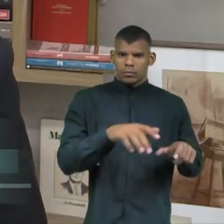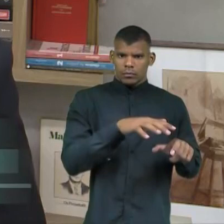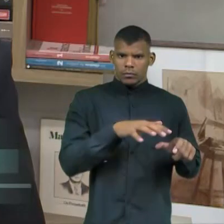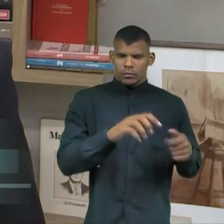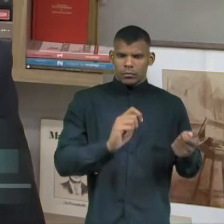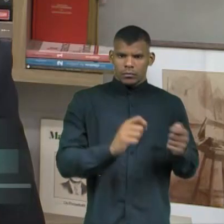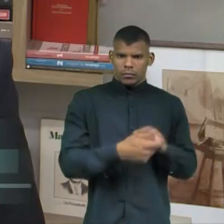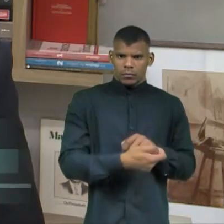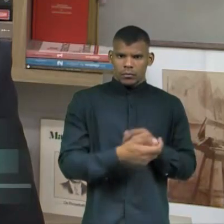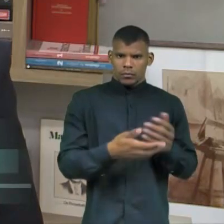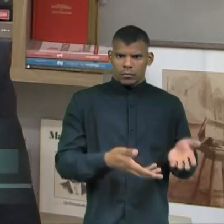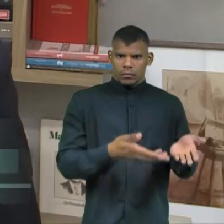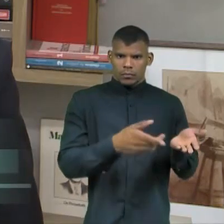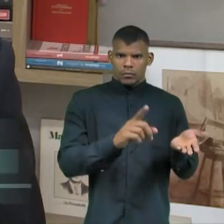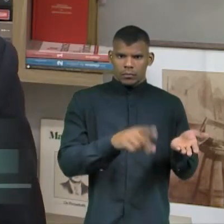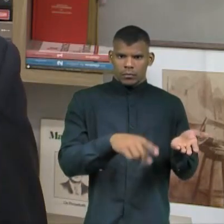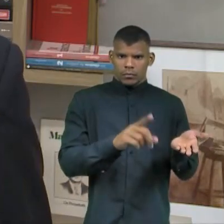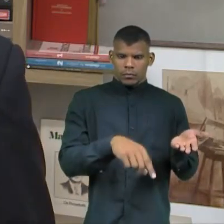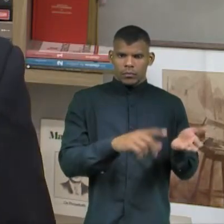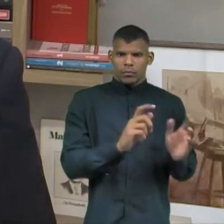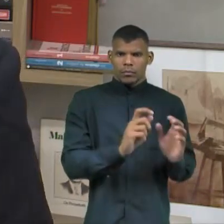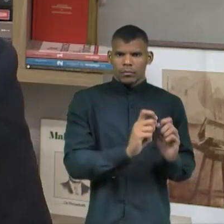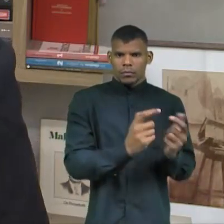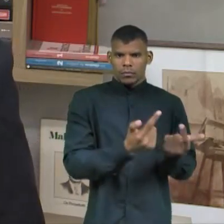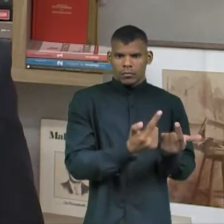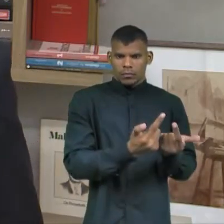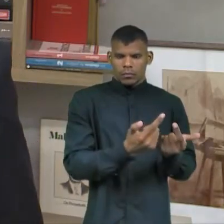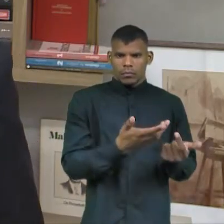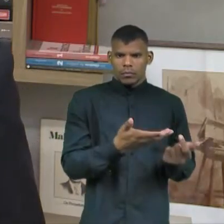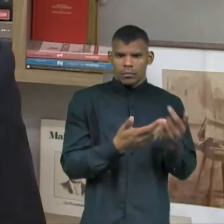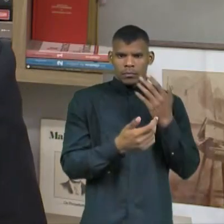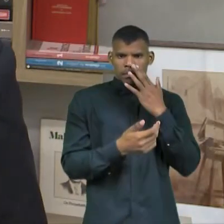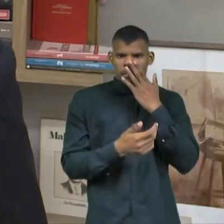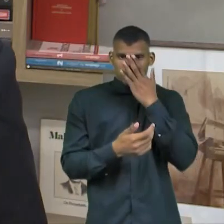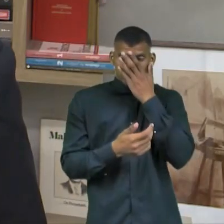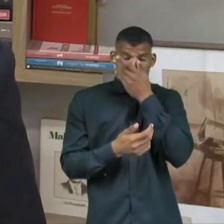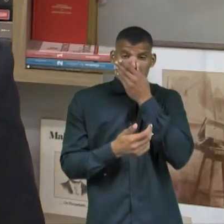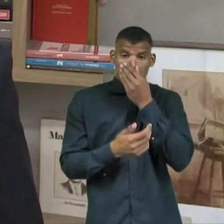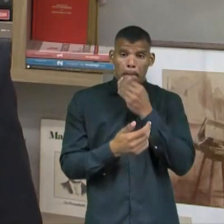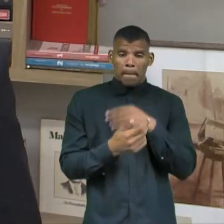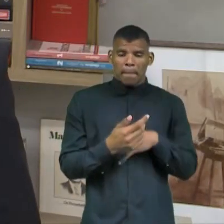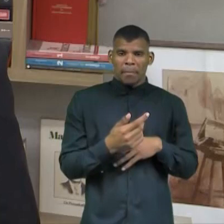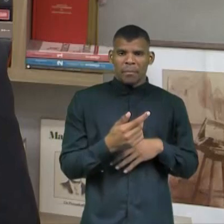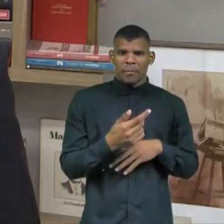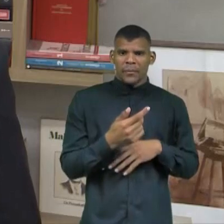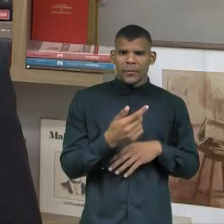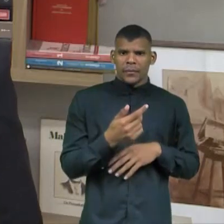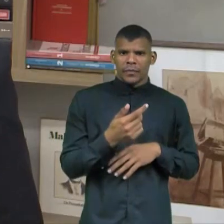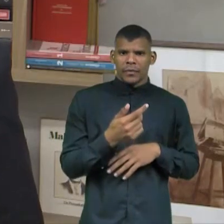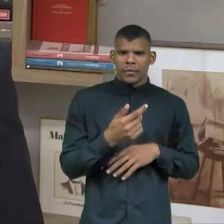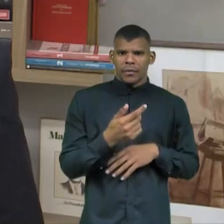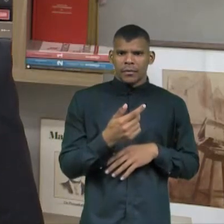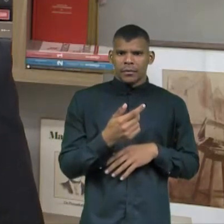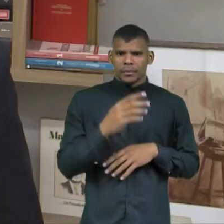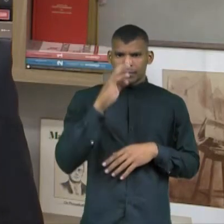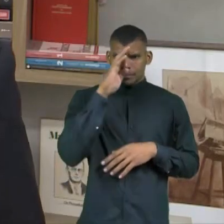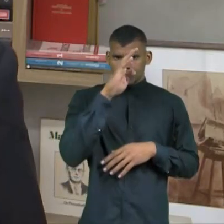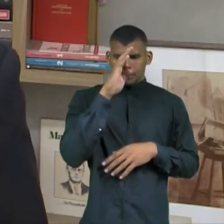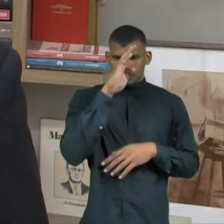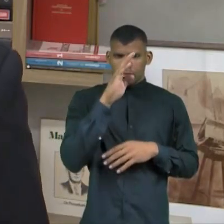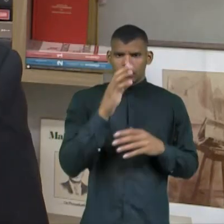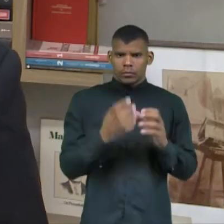adequado realmente é o parlamento, ao contrário do que fez o último governo, o ex-presidente Bolsonaro editou uma